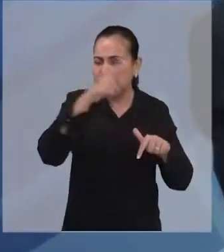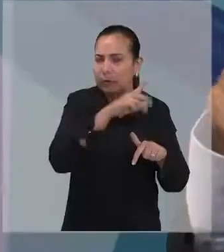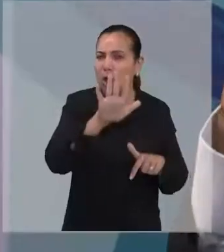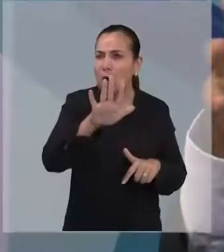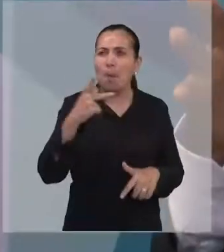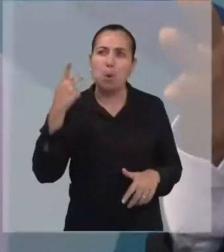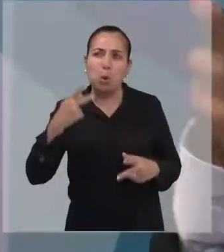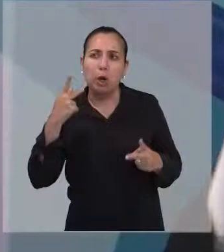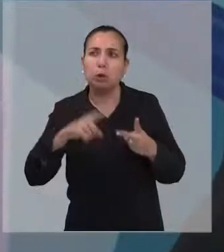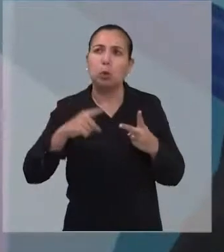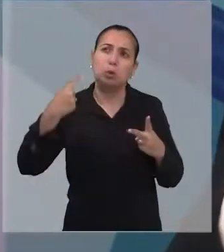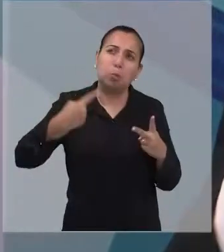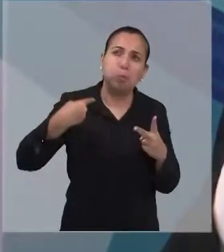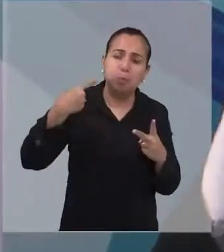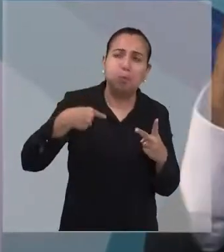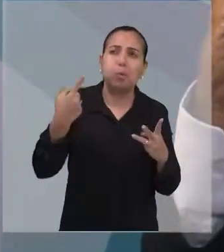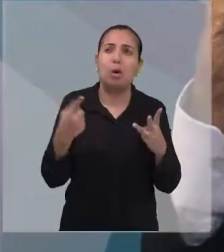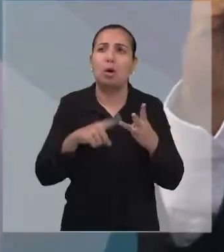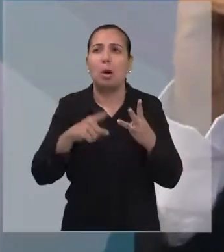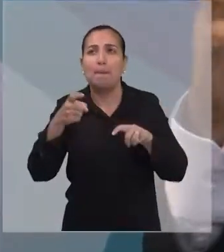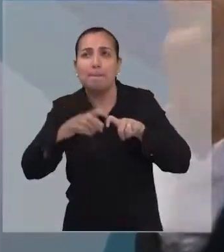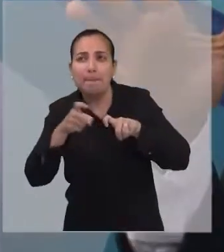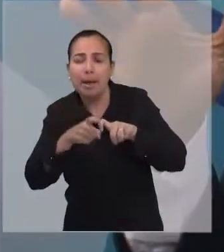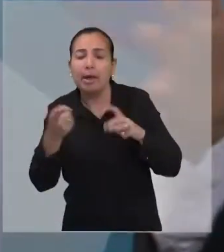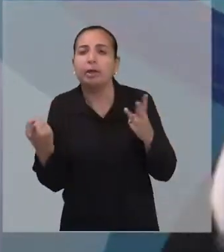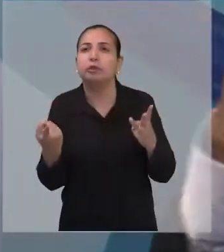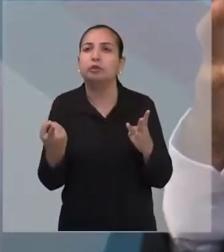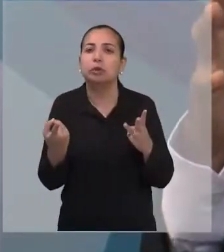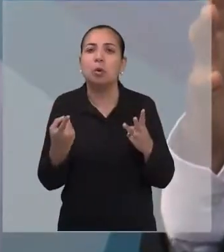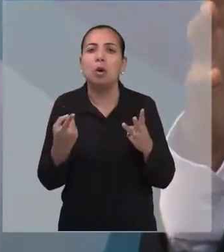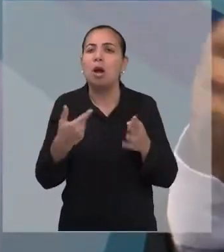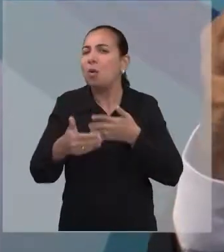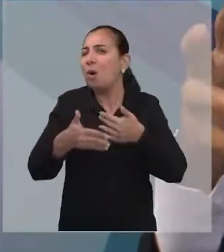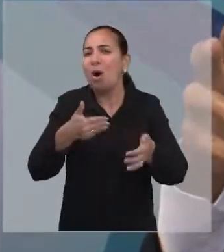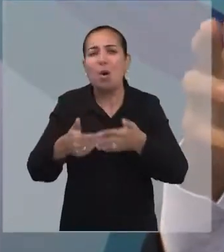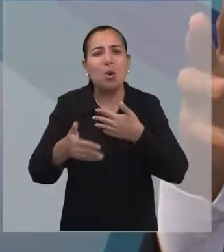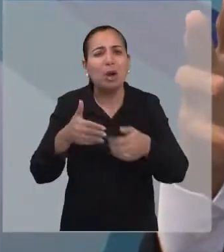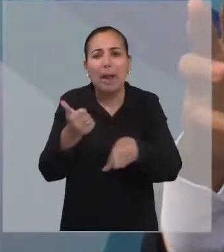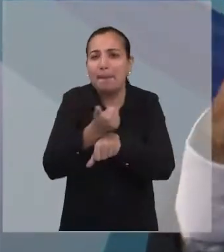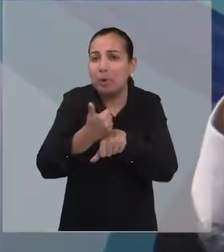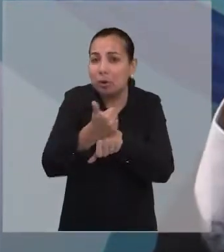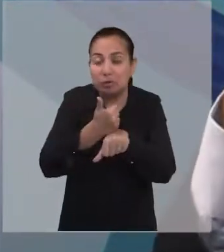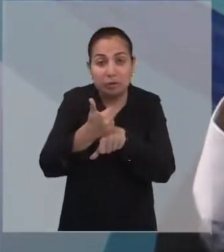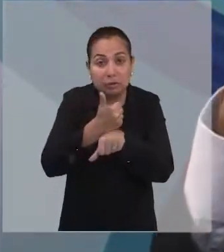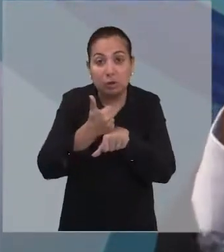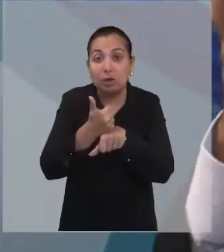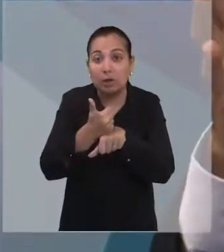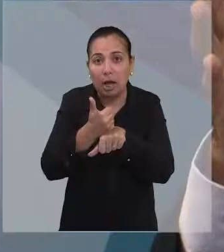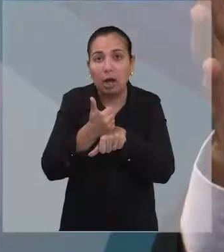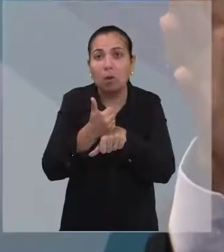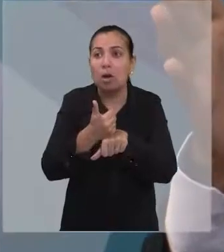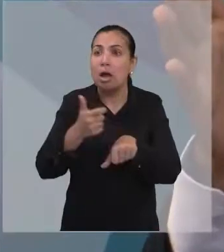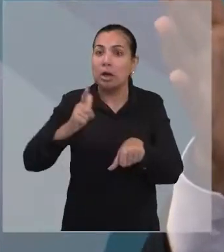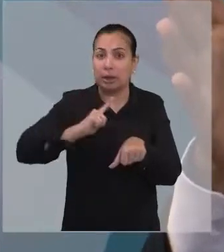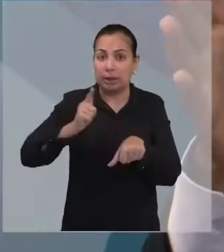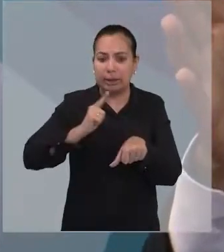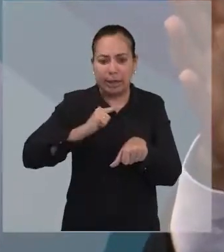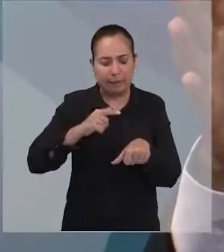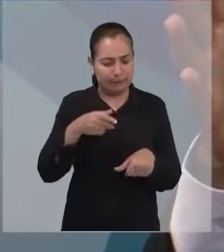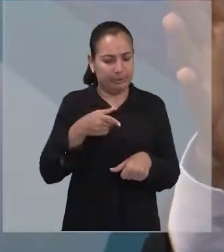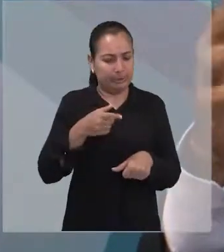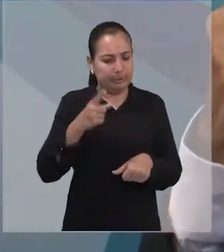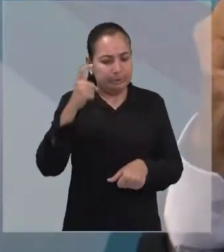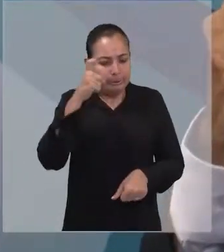um advogado, um juiz, um médico, qualquer profissional numa questão complexa, que ele não tenha momentos de dúvidas e